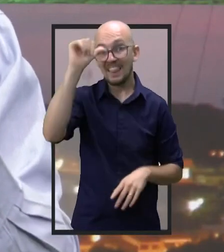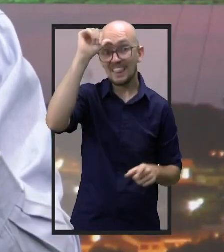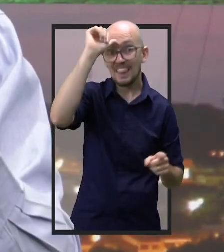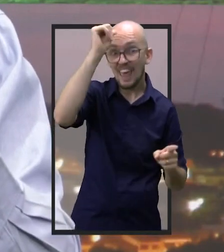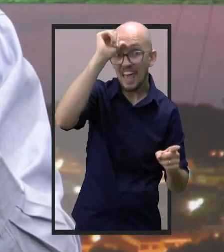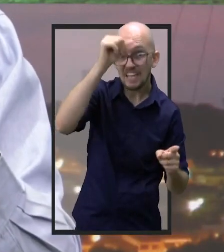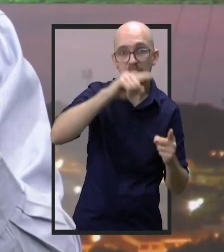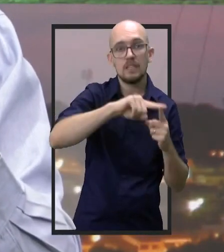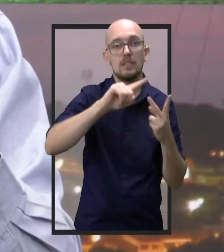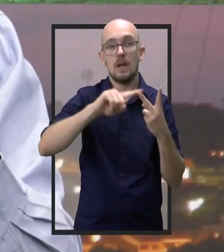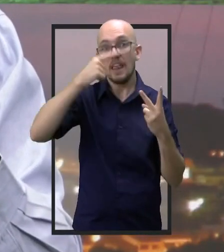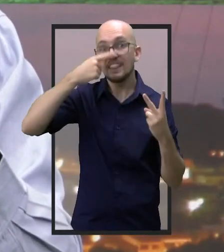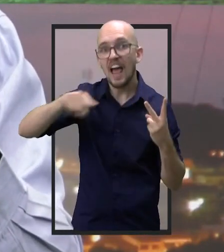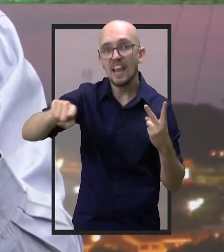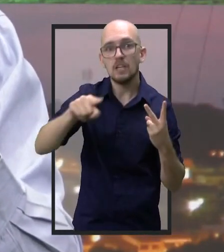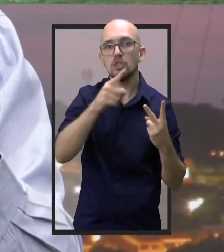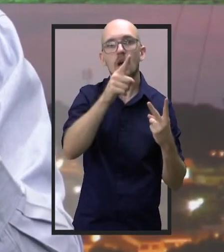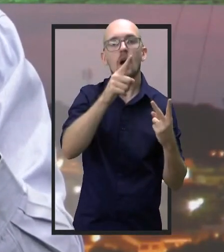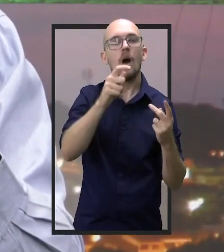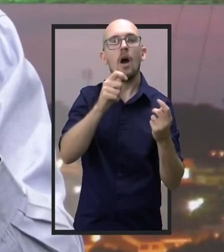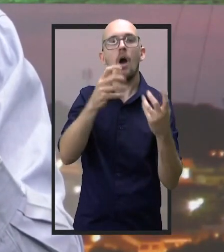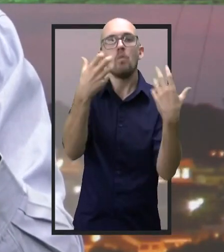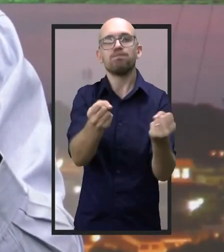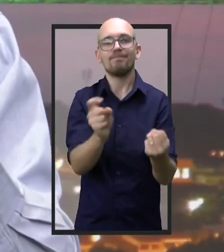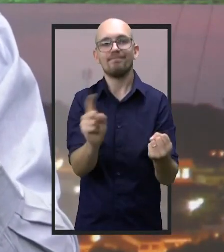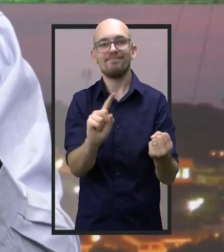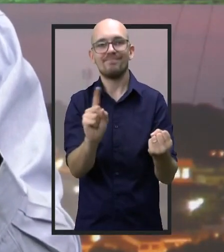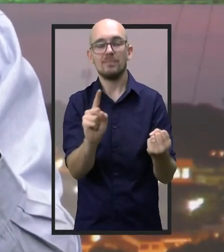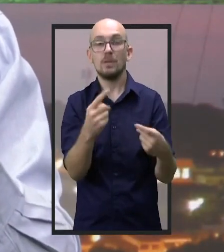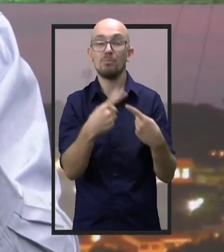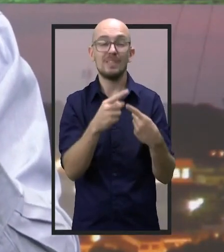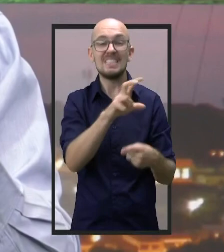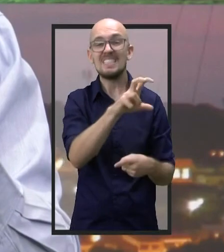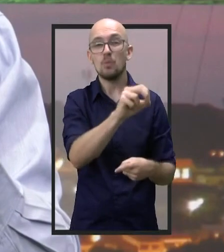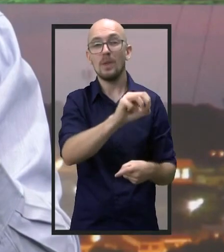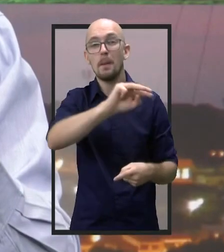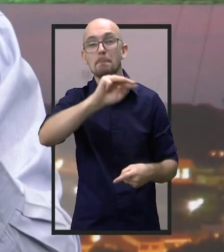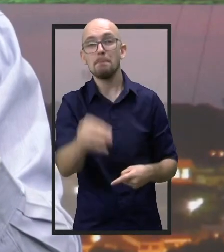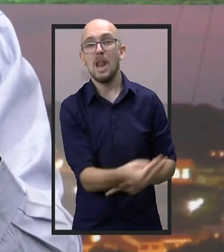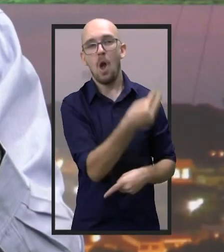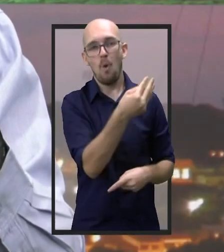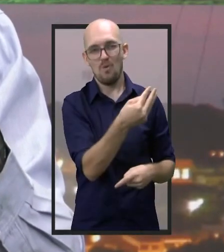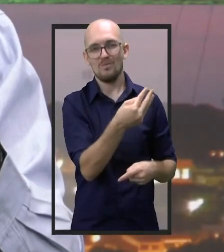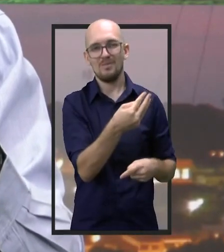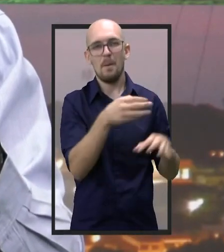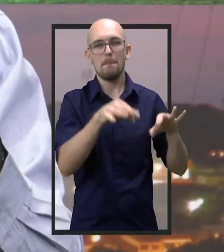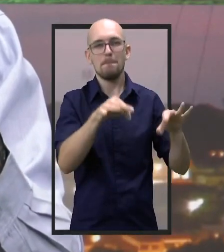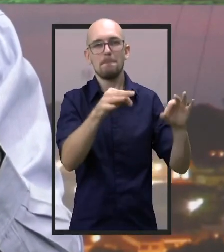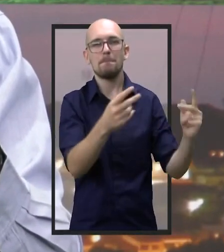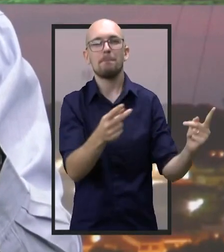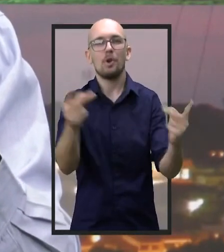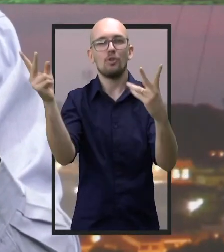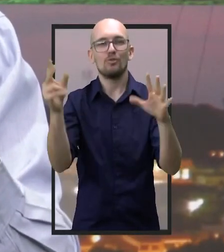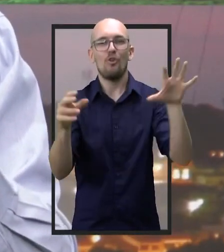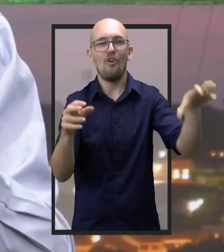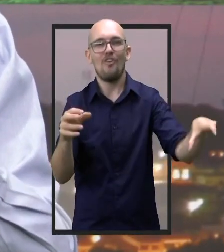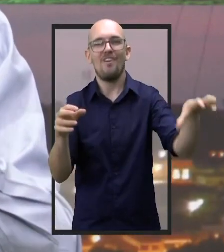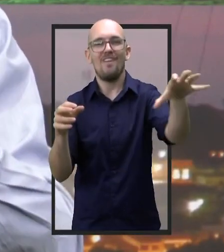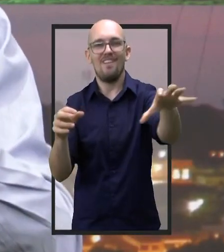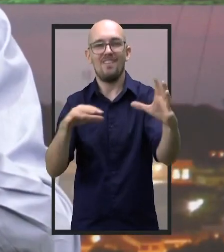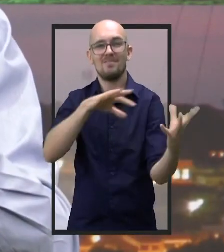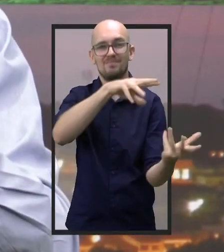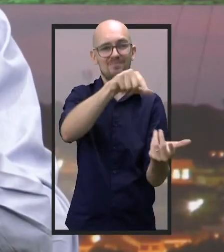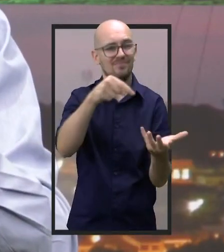Porque são mais de 50 milhões de produtores, tanto na Índia quanto na Tailândia. É uma parte da política pública, uma